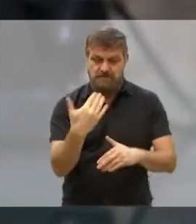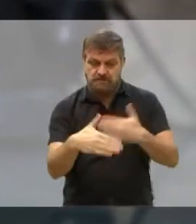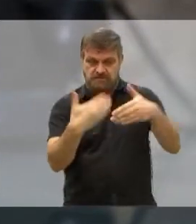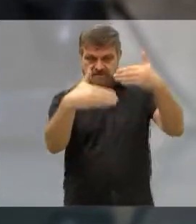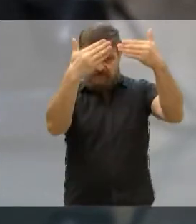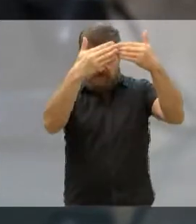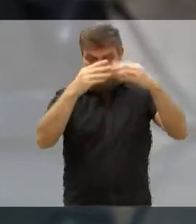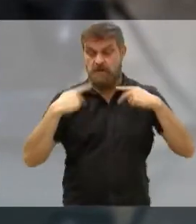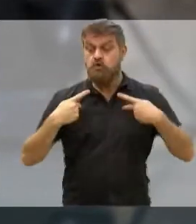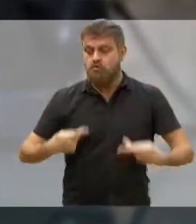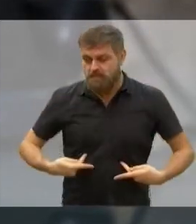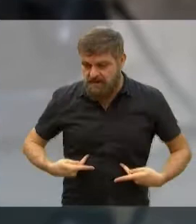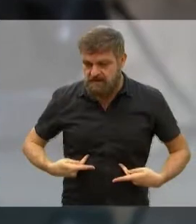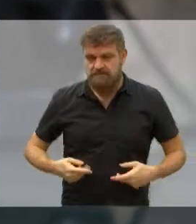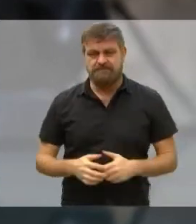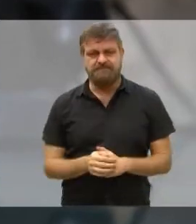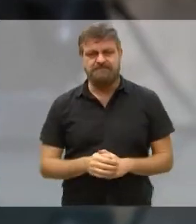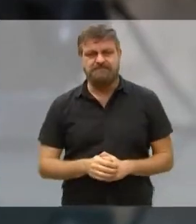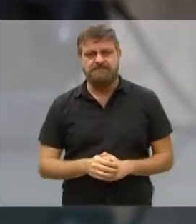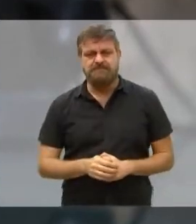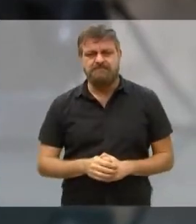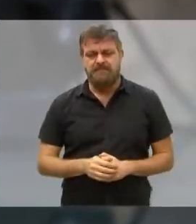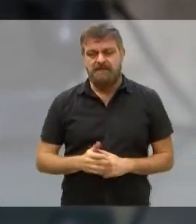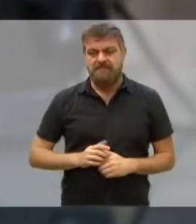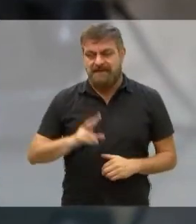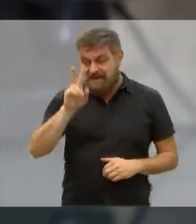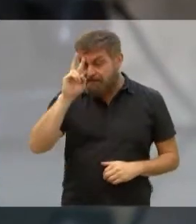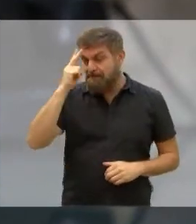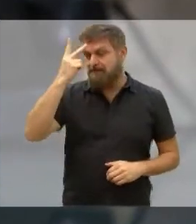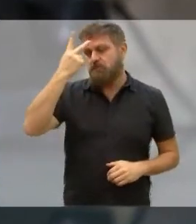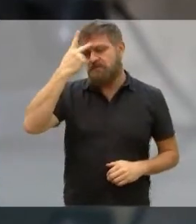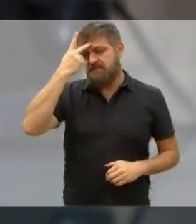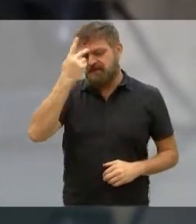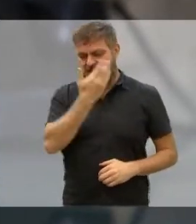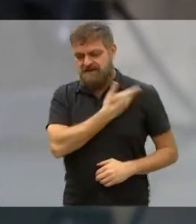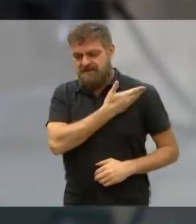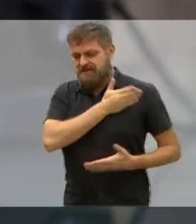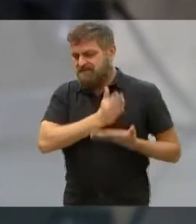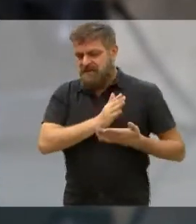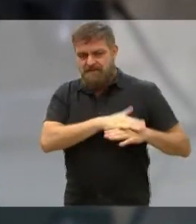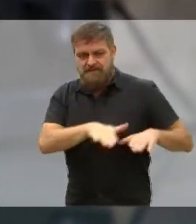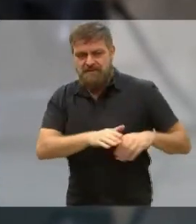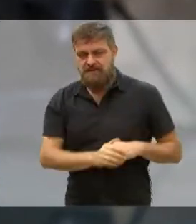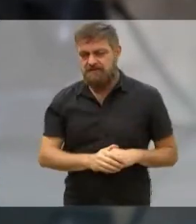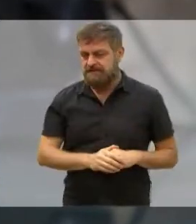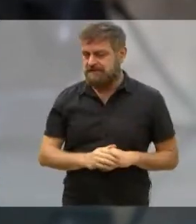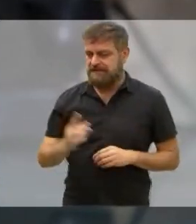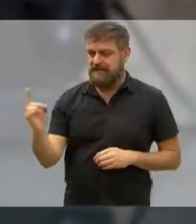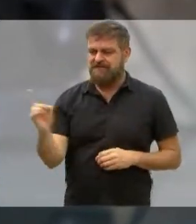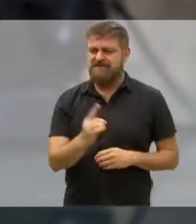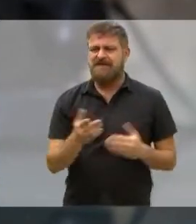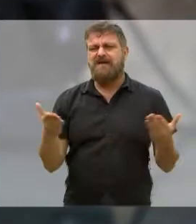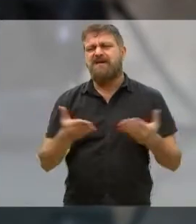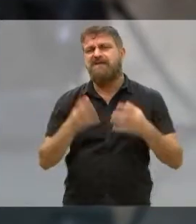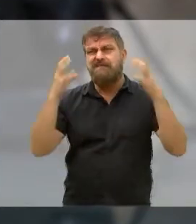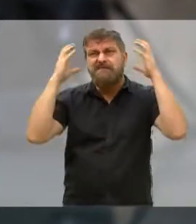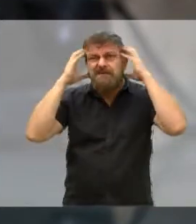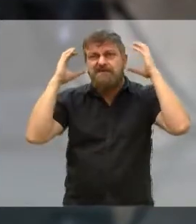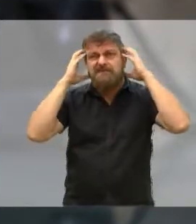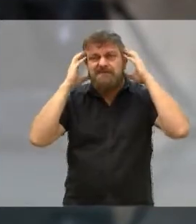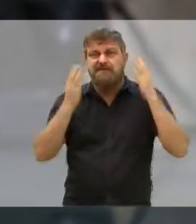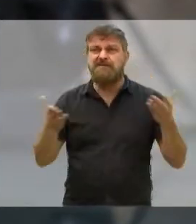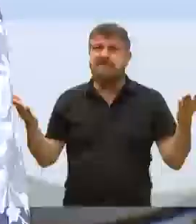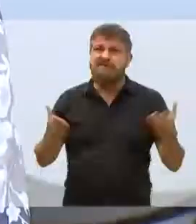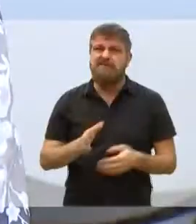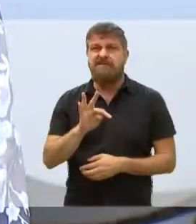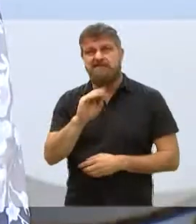de desenvolvimento humano, só que com um olhar desconstruído. Então ele chega aqui, ele não fala, ai meu Deus, hoje é terapia de